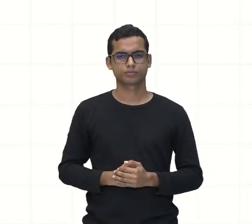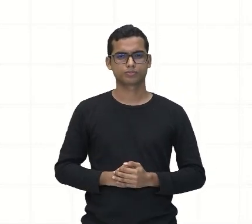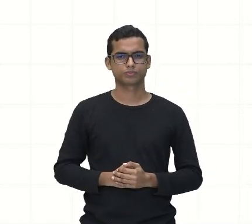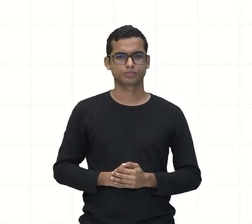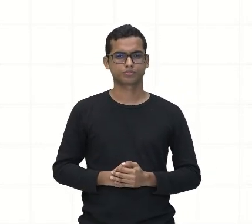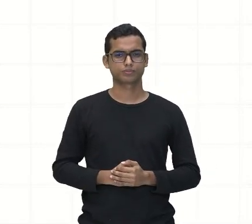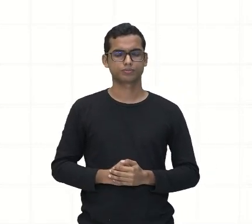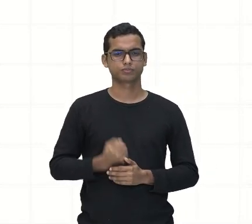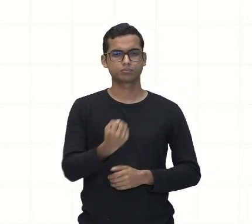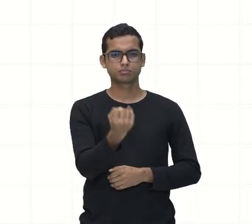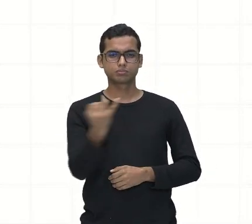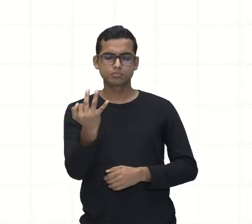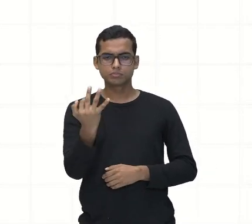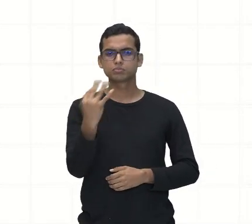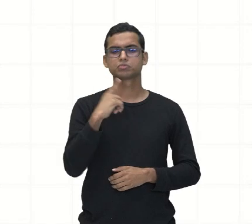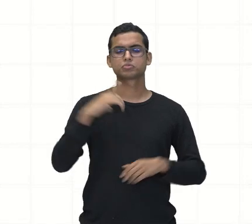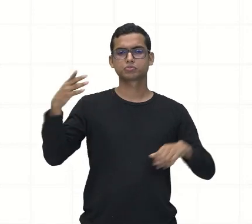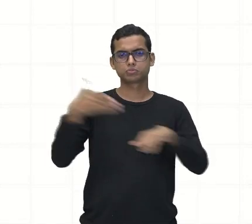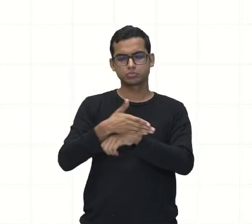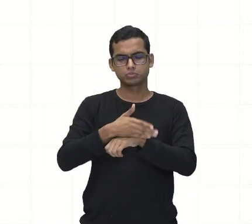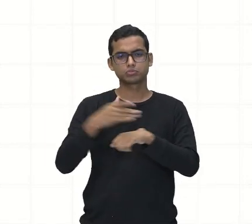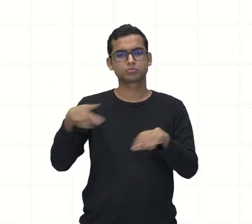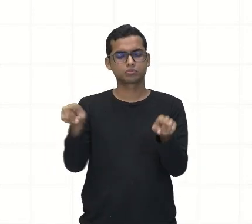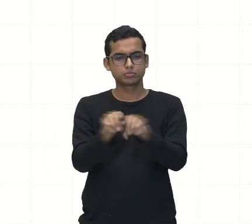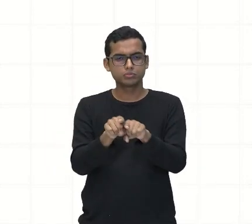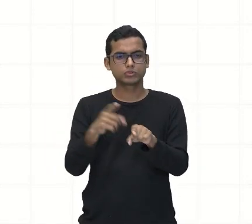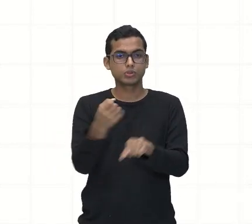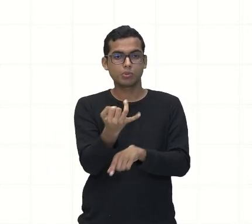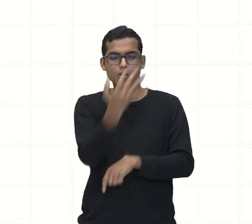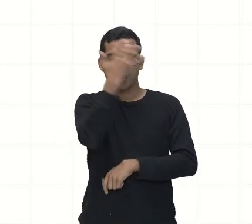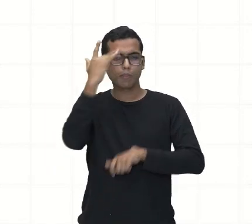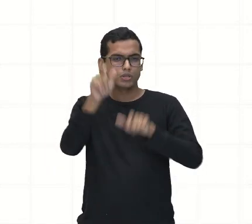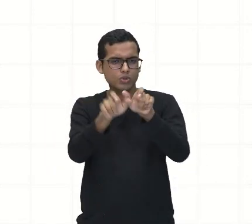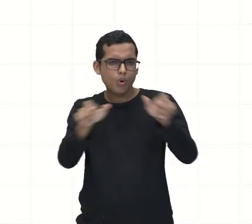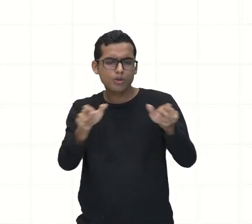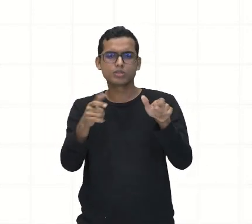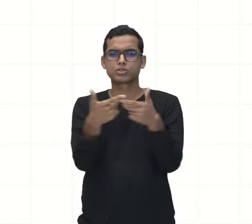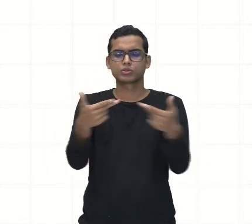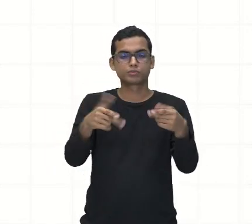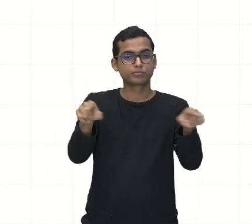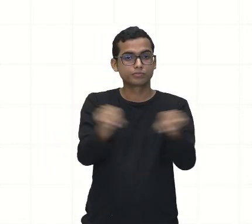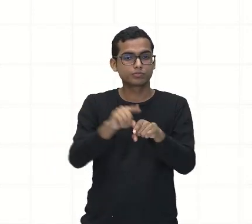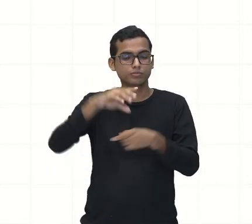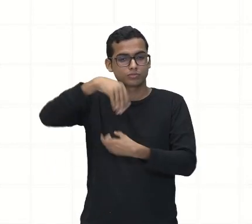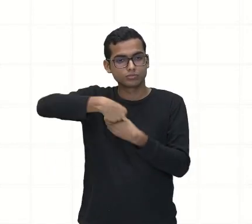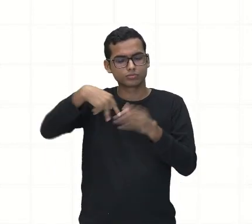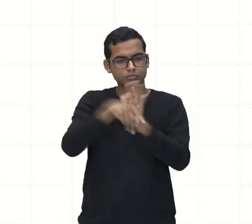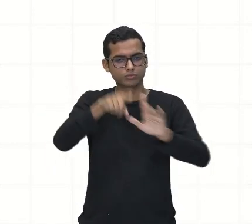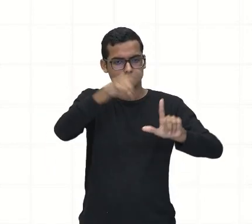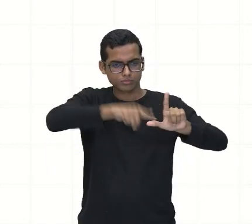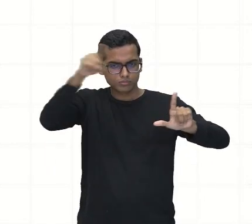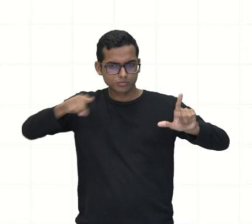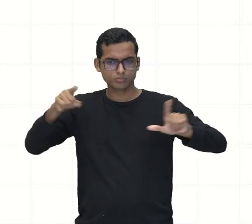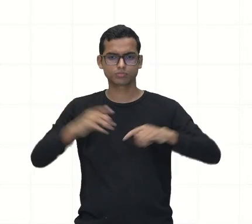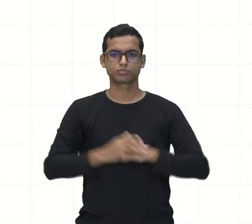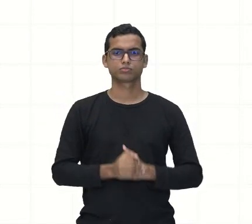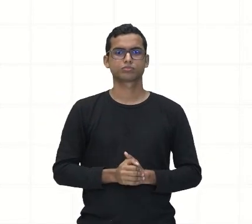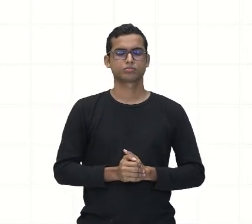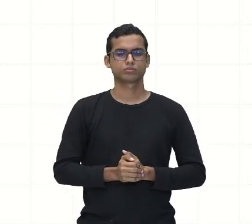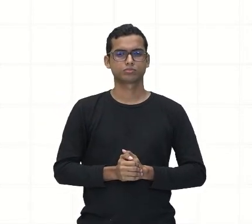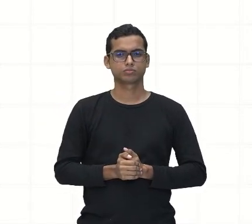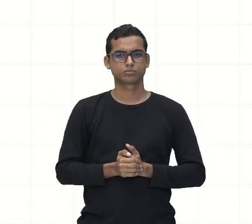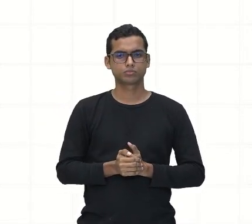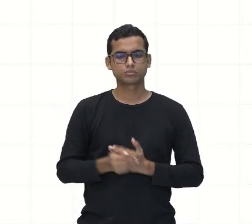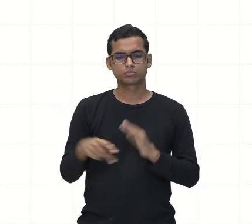a frequência absoluta em cada uma dessas variáveis aqui, não? Então aqui eu tenho a distribuição de idades